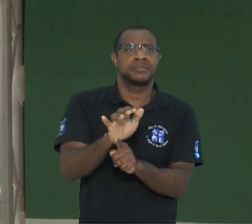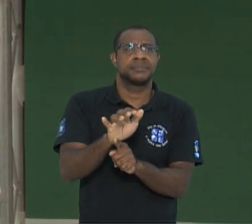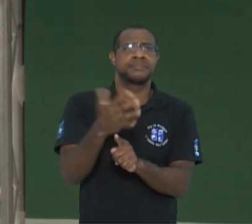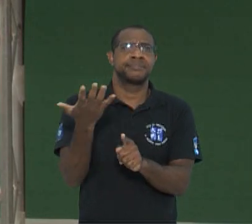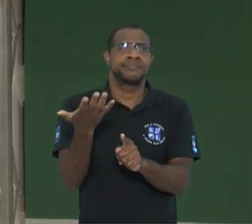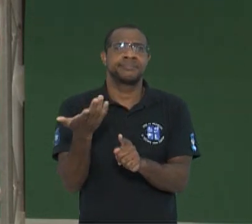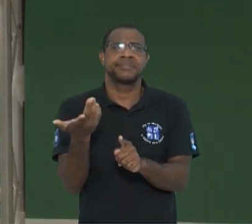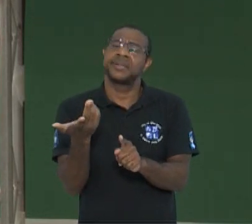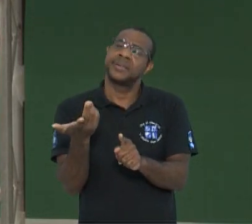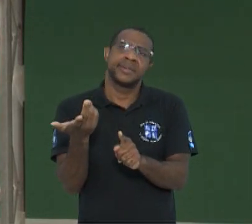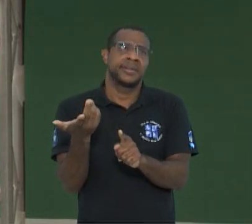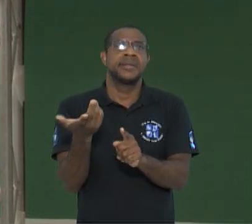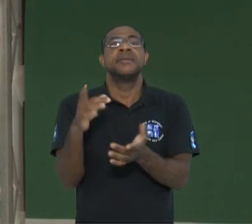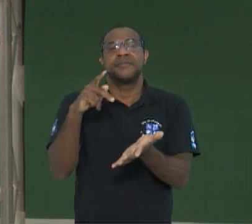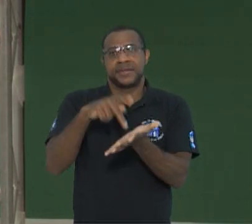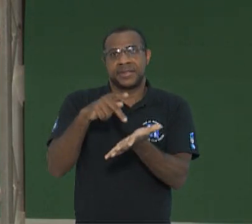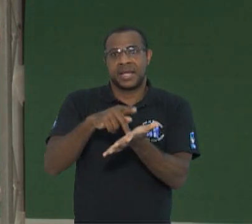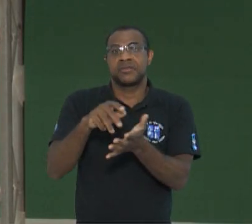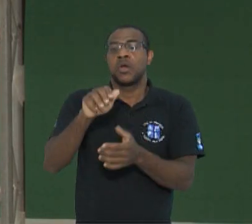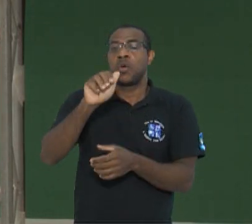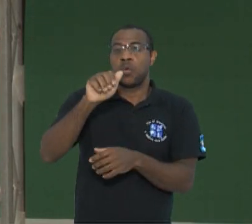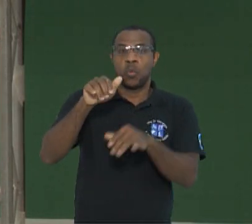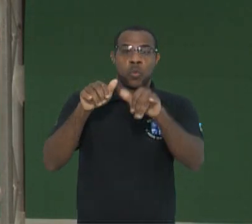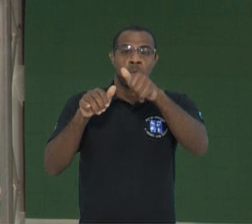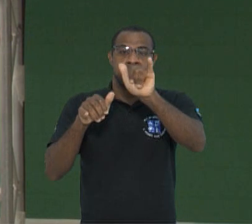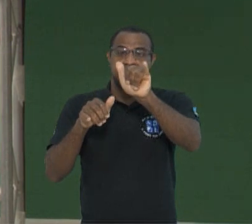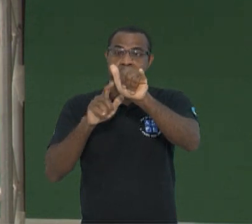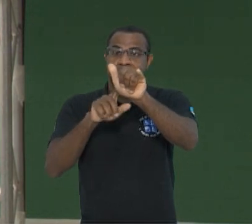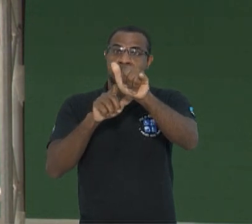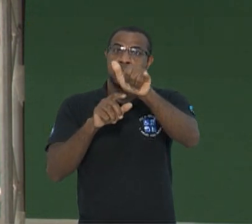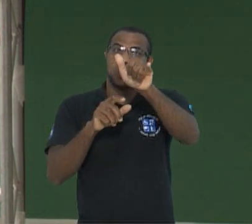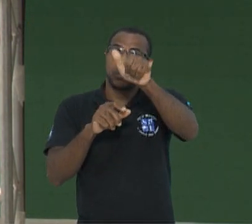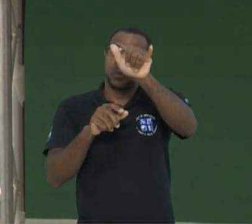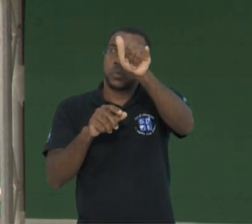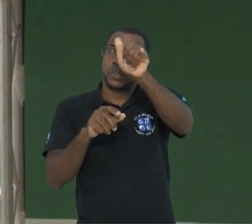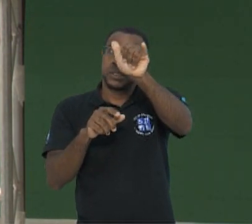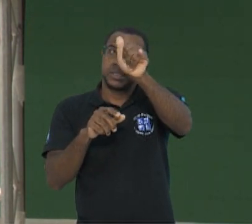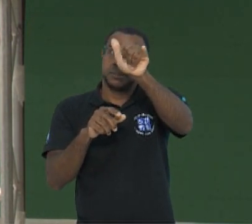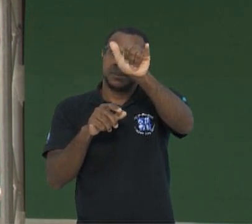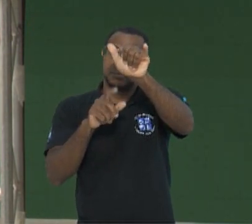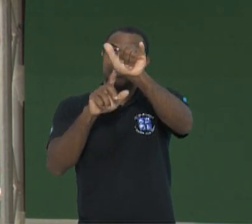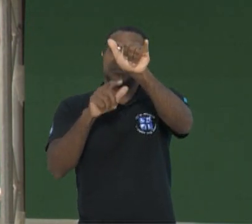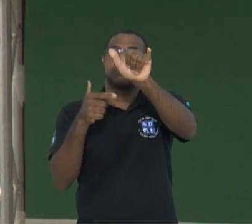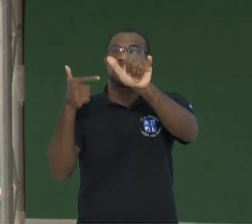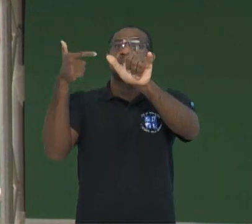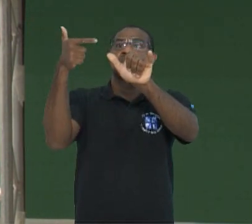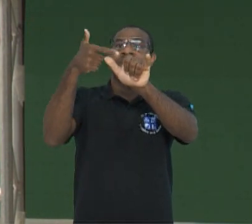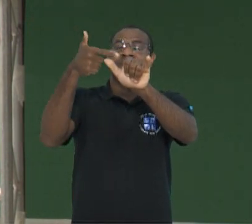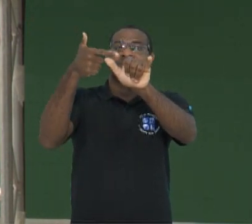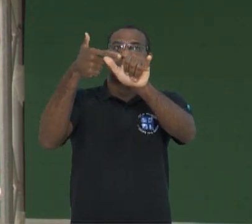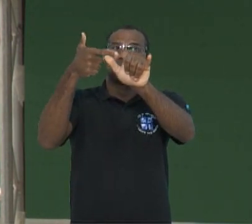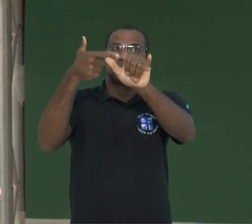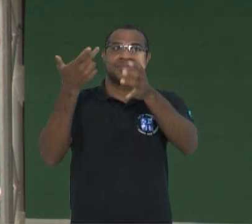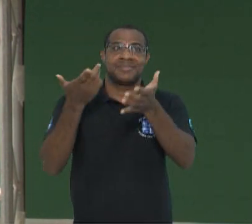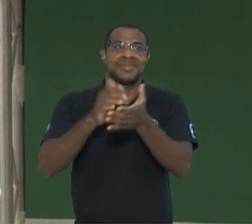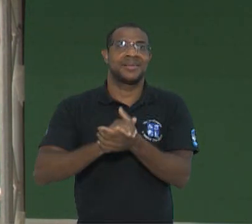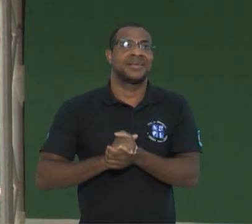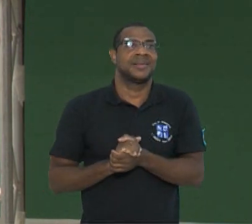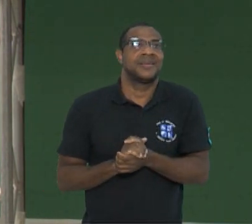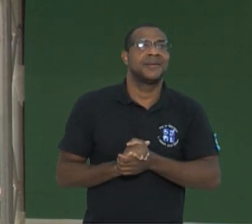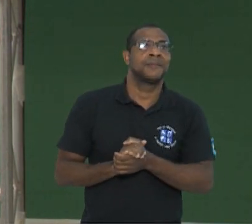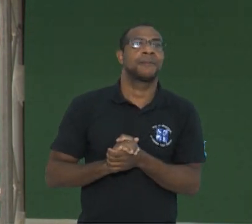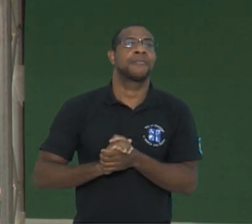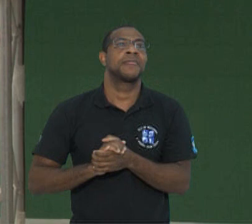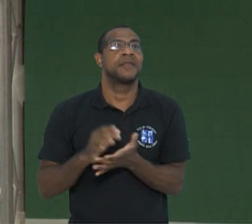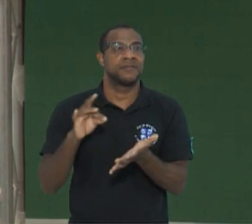quadrado. Então, verdade, os focos e os vértices estão sobre o eixo y. Se você estiver fazendo